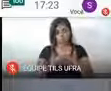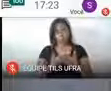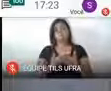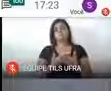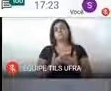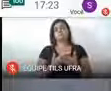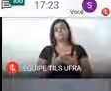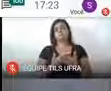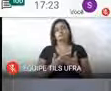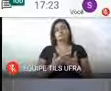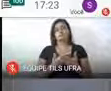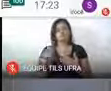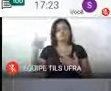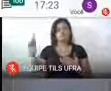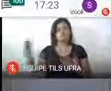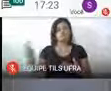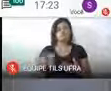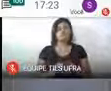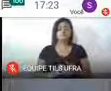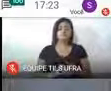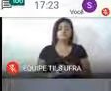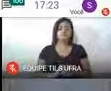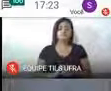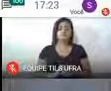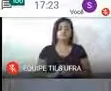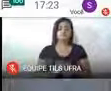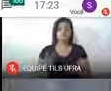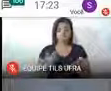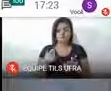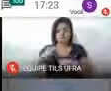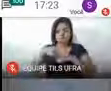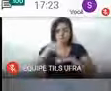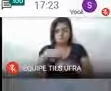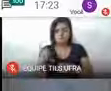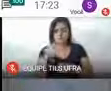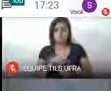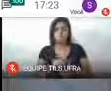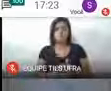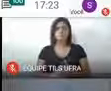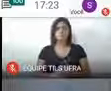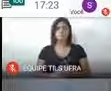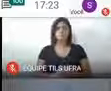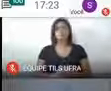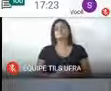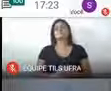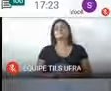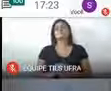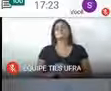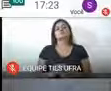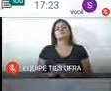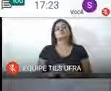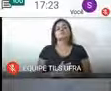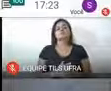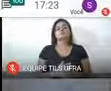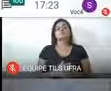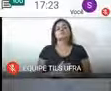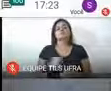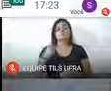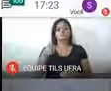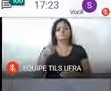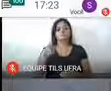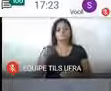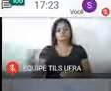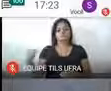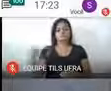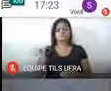nesse estudo que ela apresentou, que eu reapresento para vocês aqui. Então, questão 147, a lexia diabo, Deus